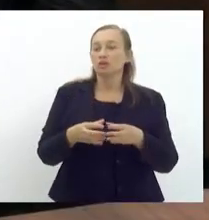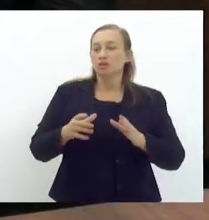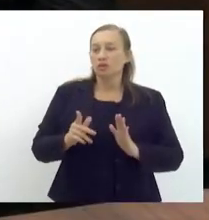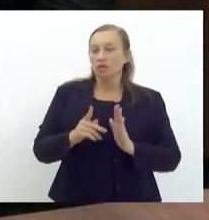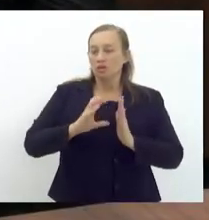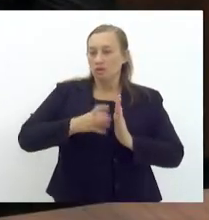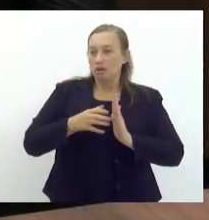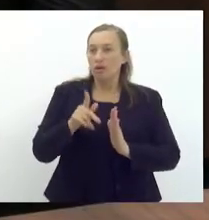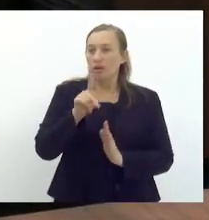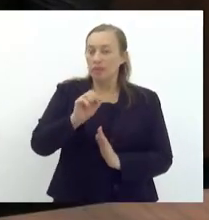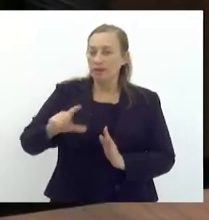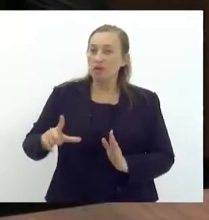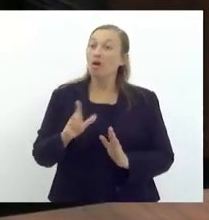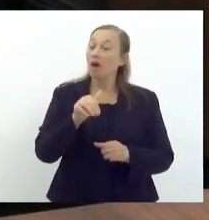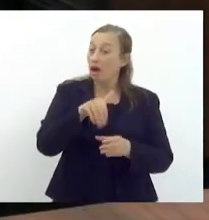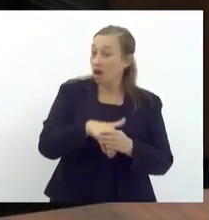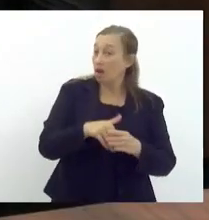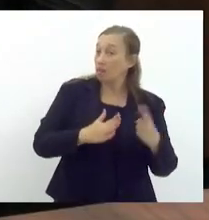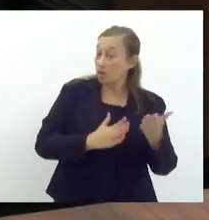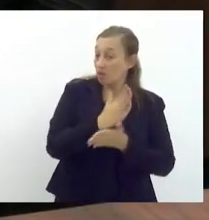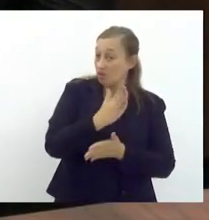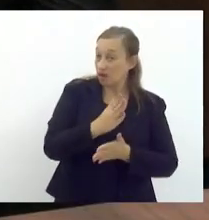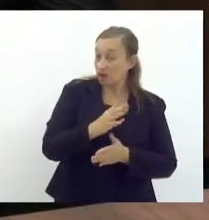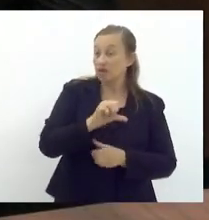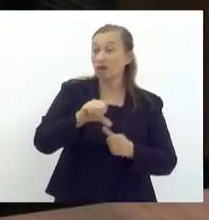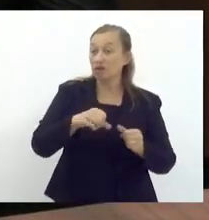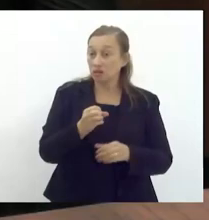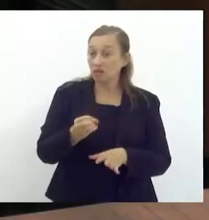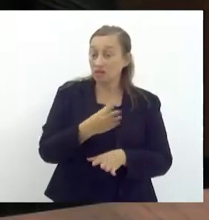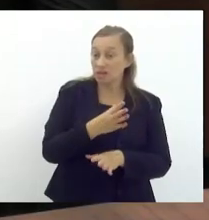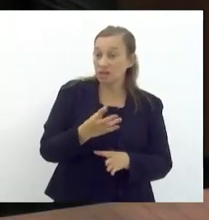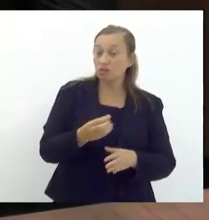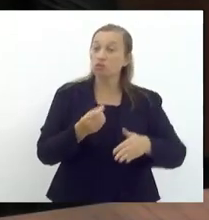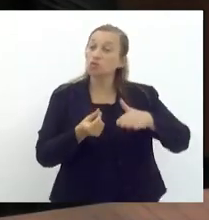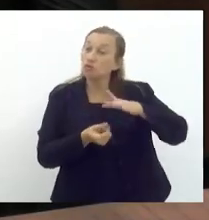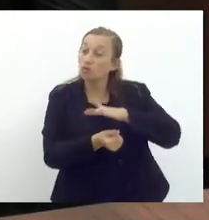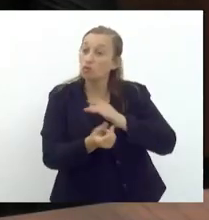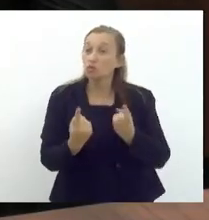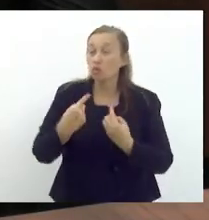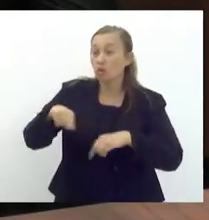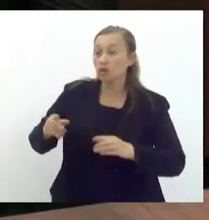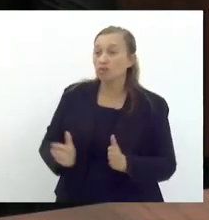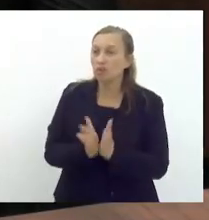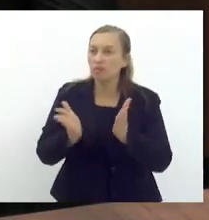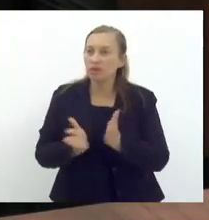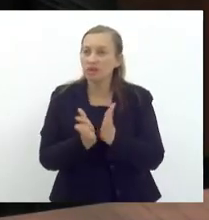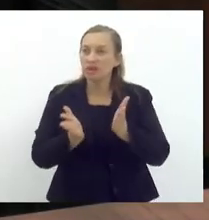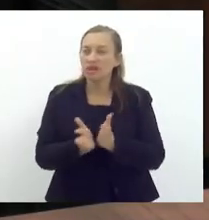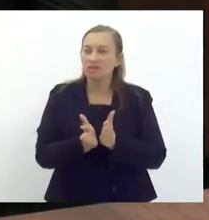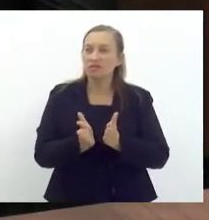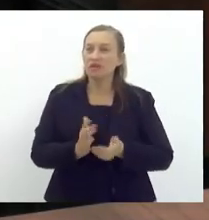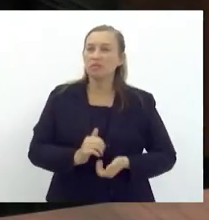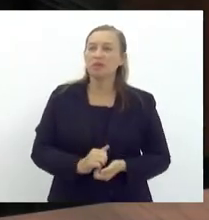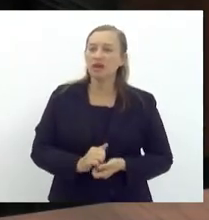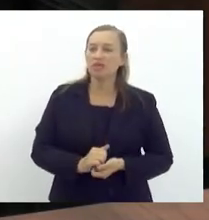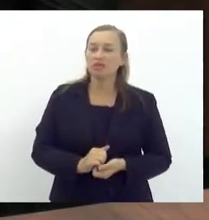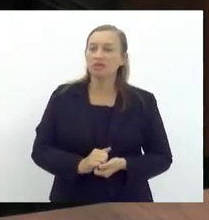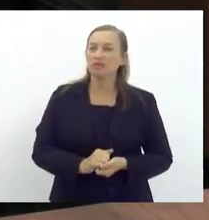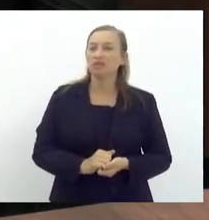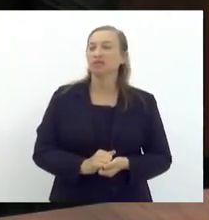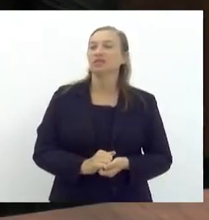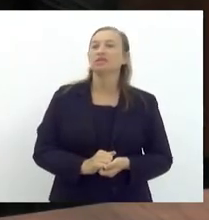pessoal favorável à renovação do fundo Estadual de combate à pobreza a gente sabe que o fundo Estadual de combate a pobreza é hoje